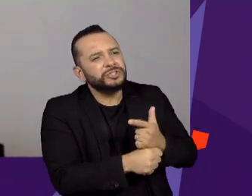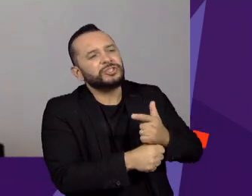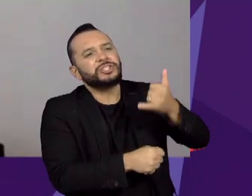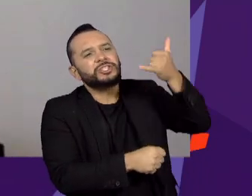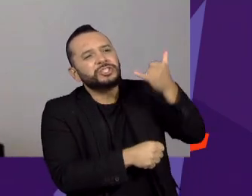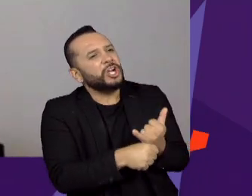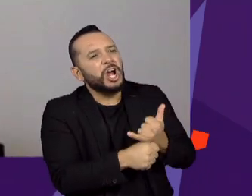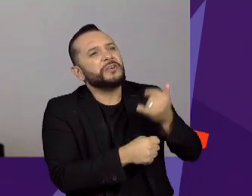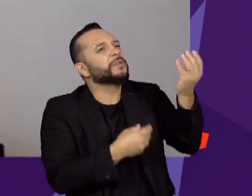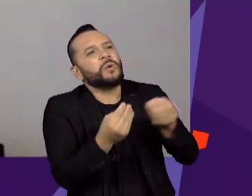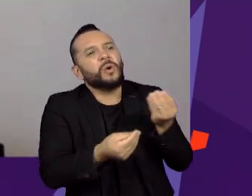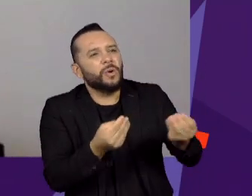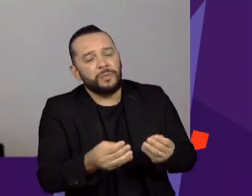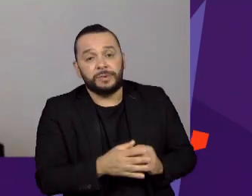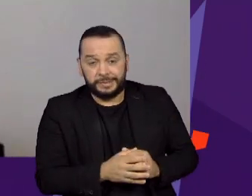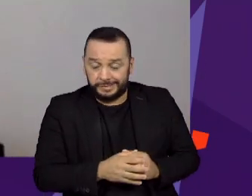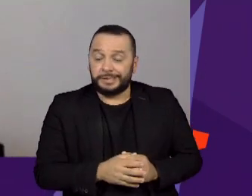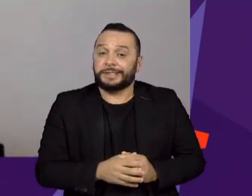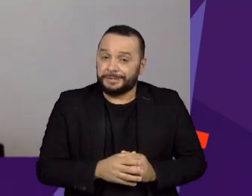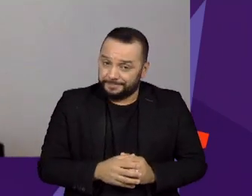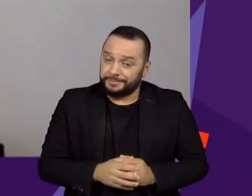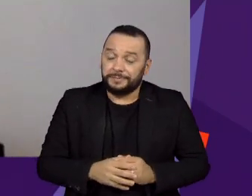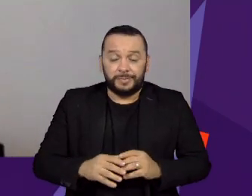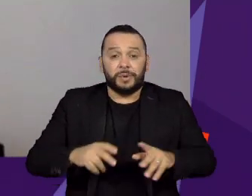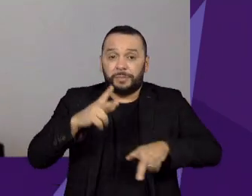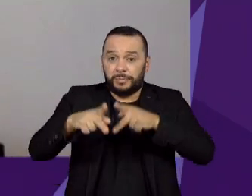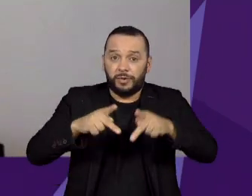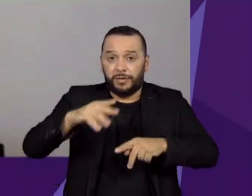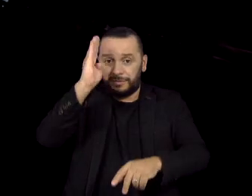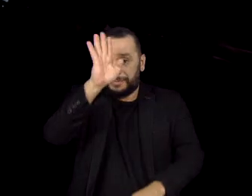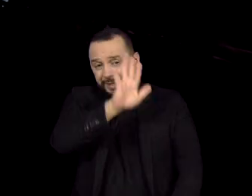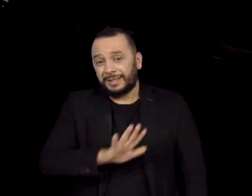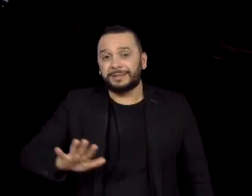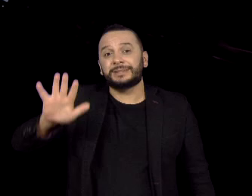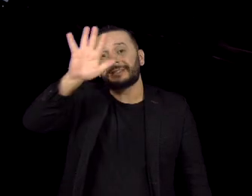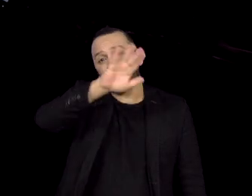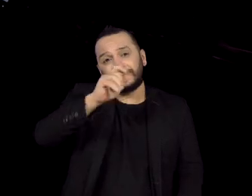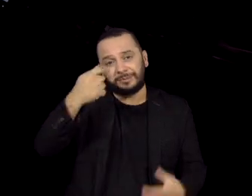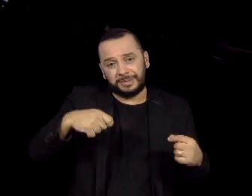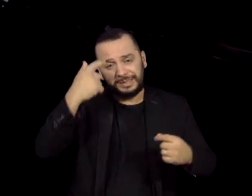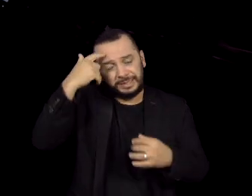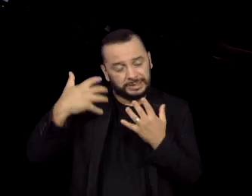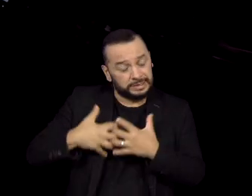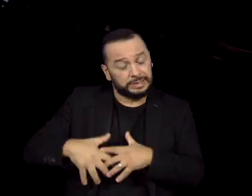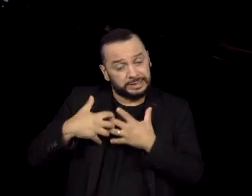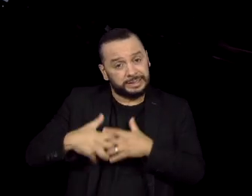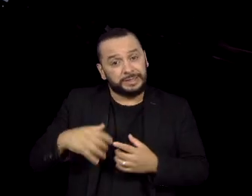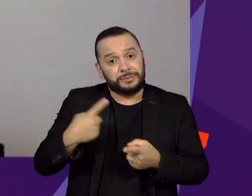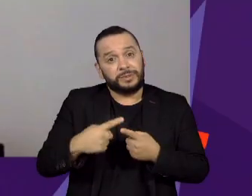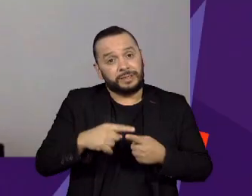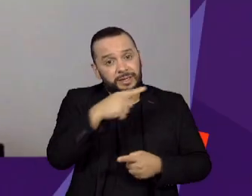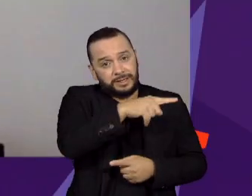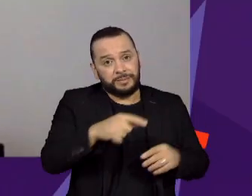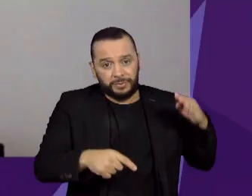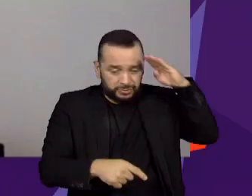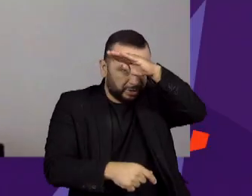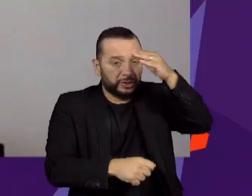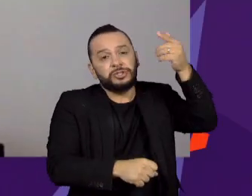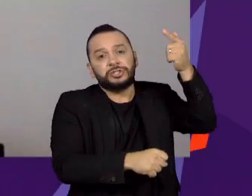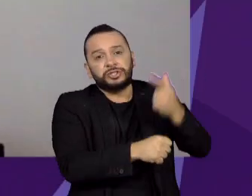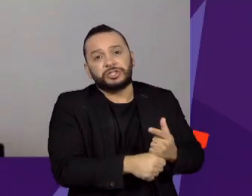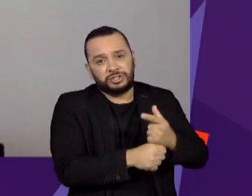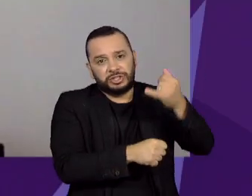Todos os brasileiros, né, deveriam fazer essa pergunta, porque ele é o chefe da nação. Eu frequentei muito pouco o Palácio, eu ia naquelas